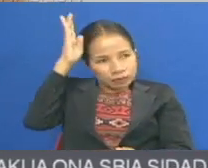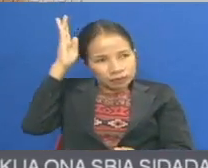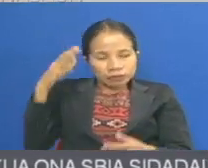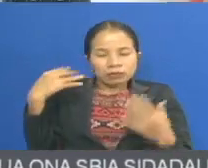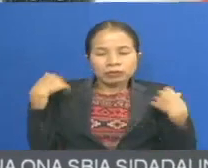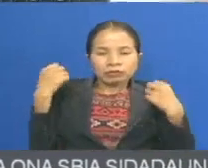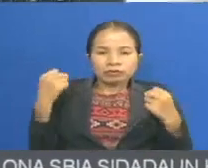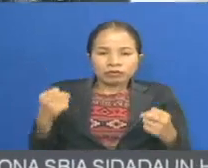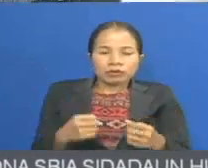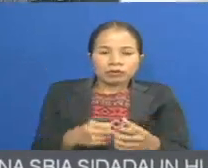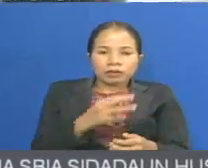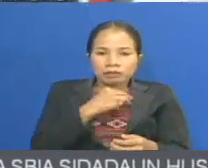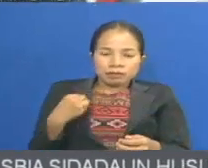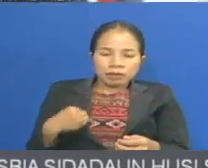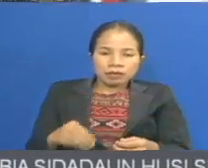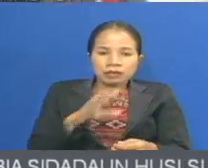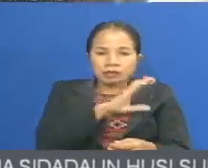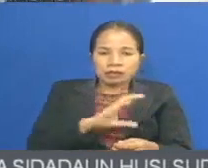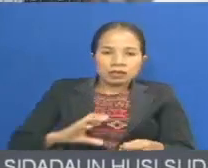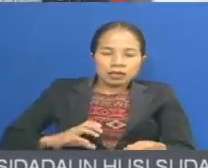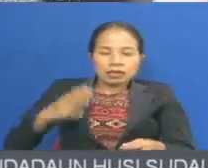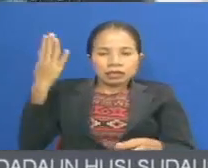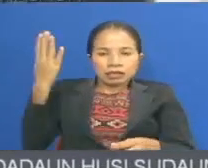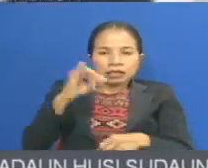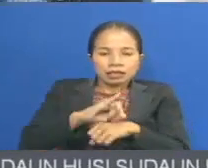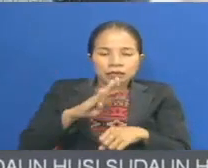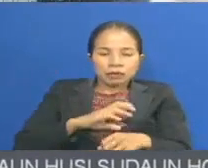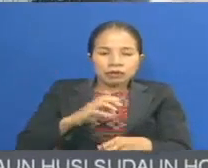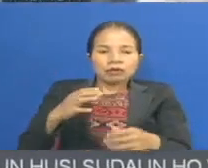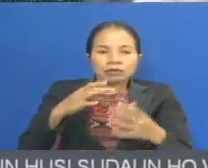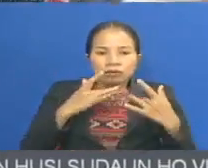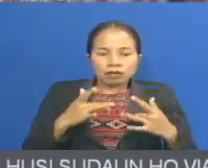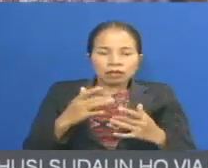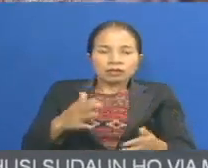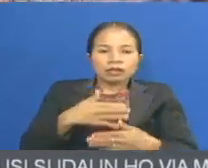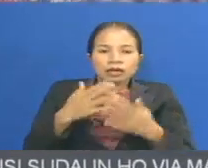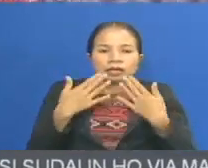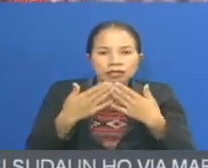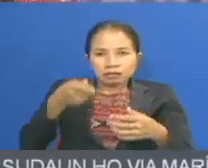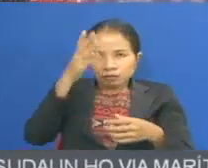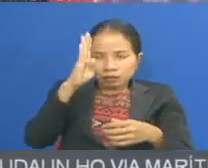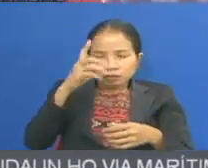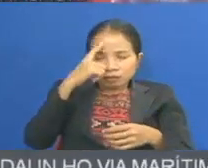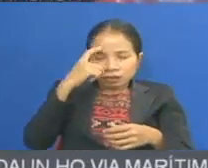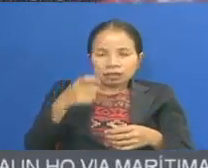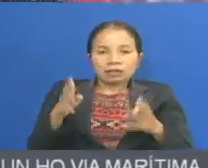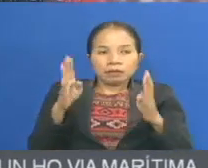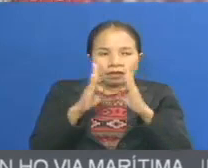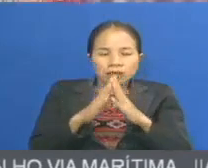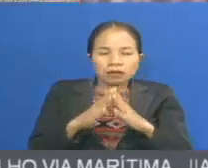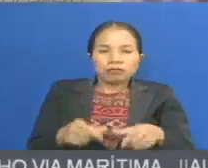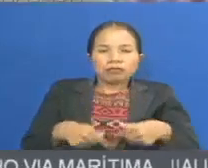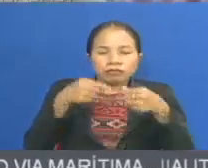forte. Madre Nossa Senhora e Diocese Bocau, Rolaram Solok, agradece a Maroma. Tamba durante a saia oração consegue